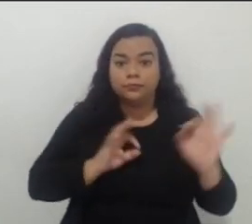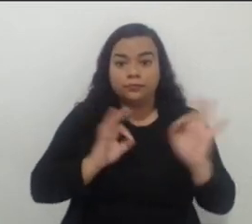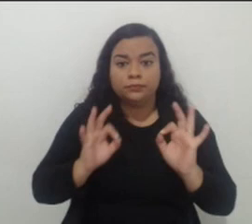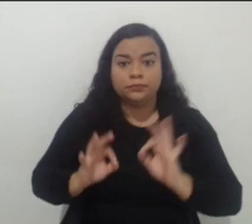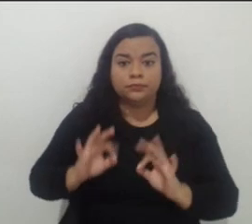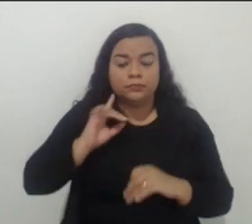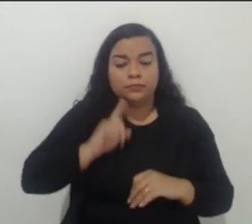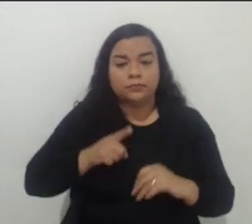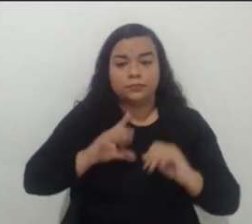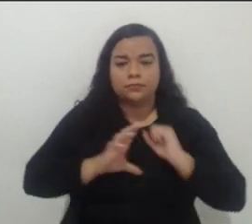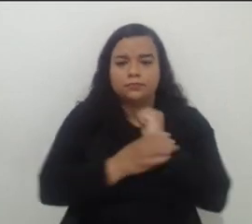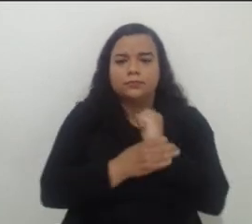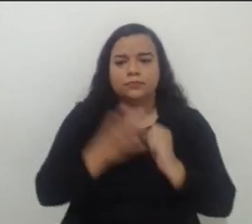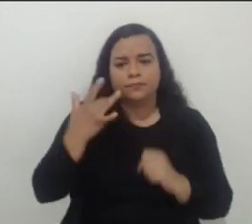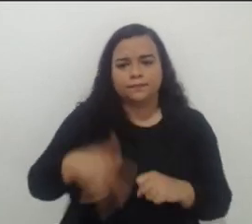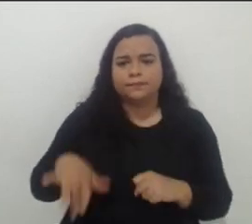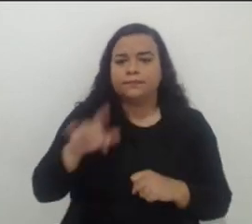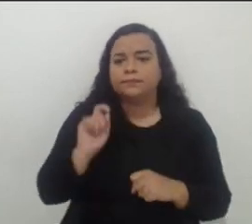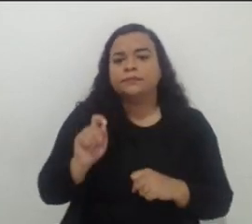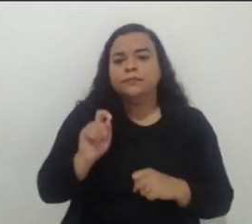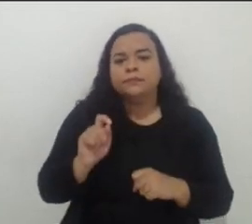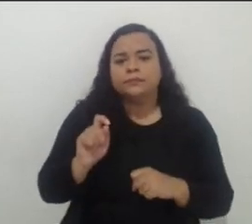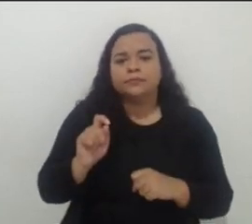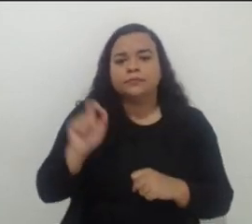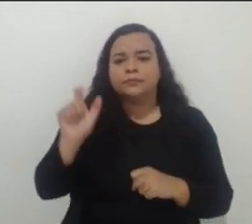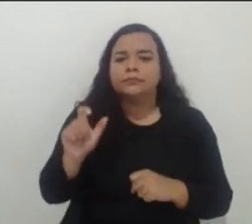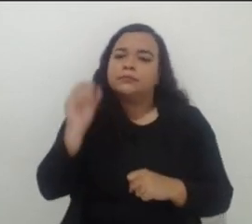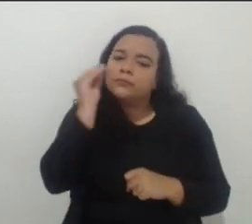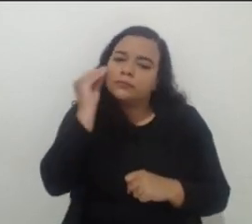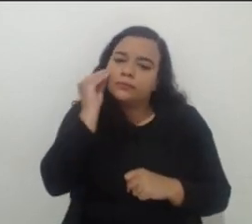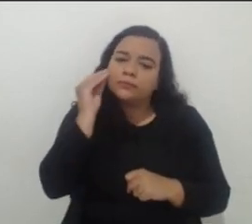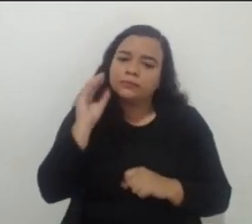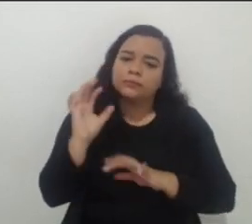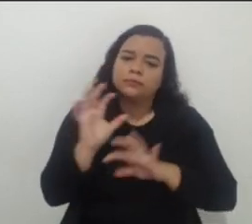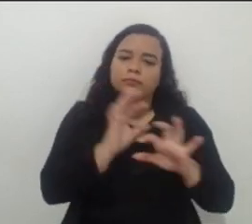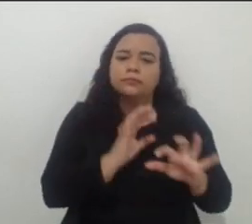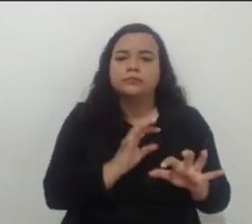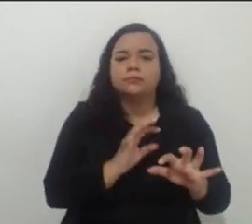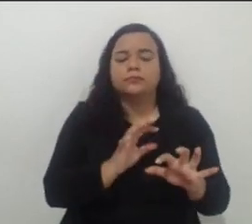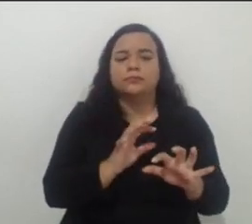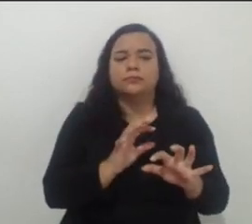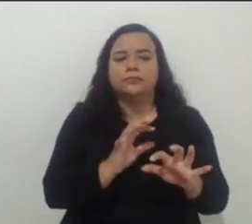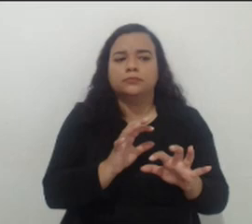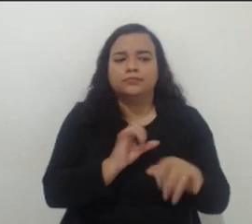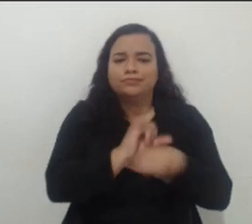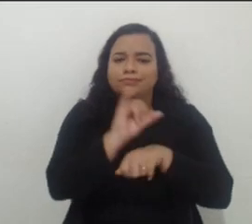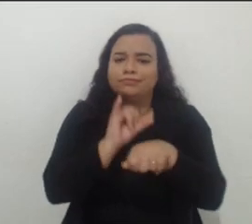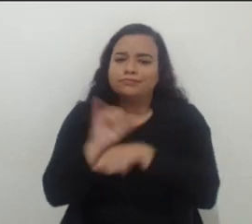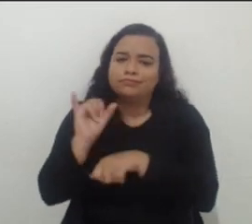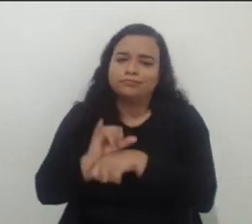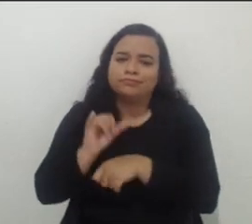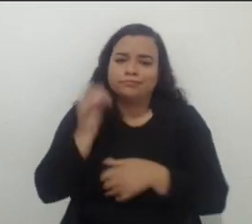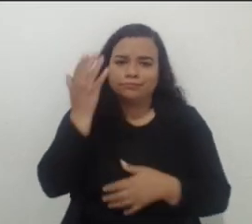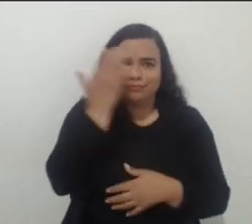segurança, infelizmente, ele tenta lançar uma espécie de cortina de fumaça para tentar encobrir